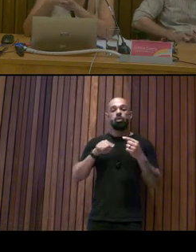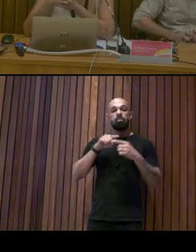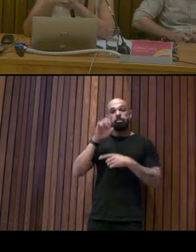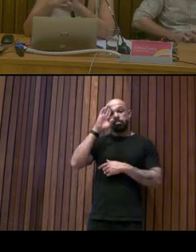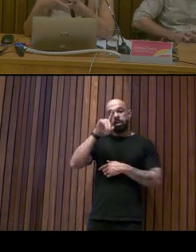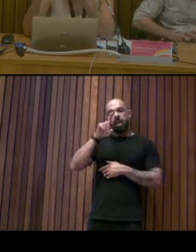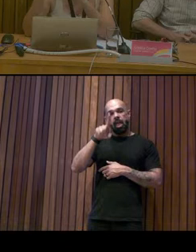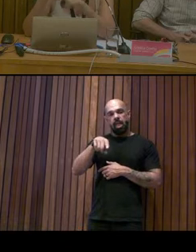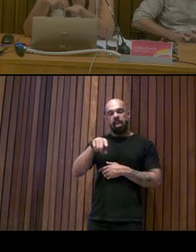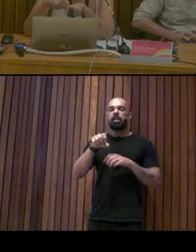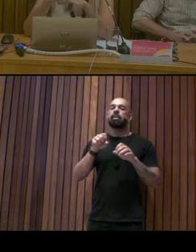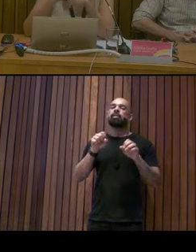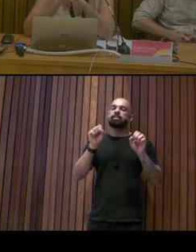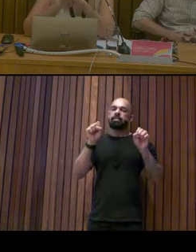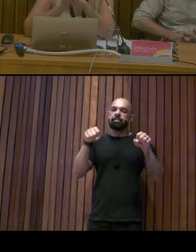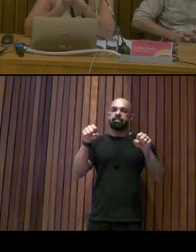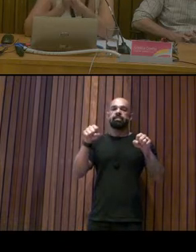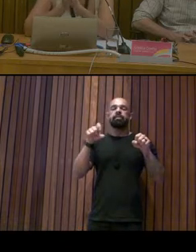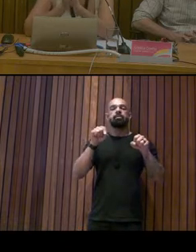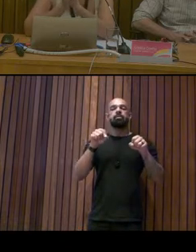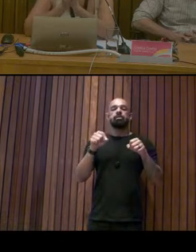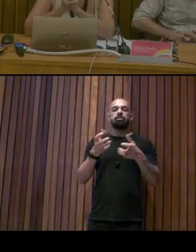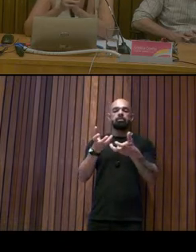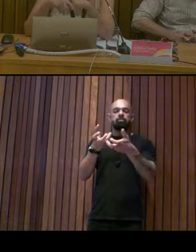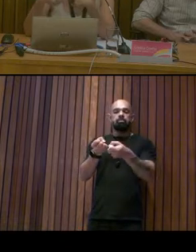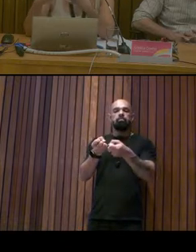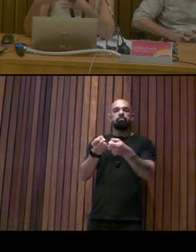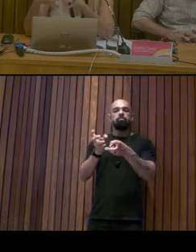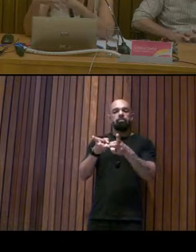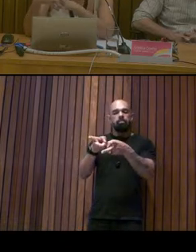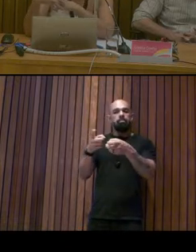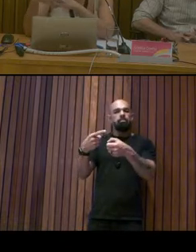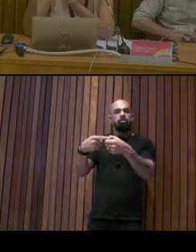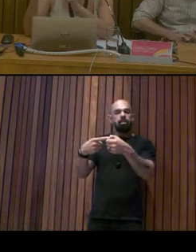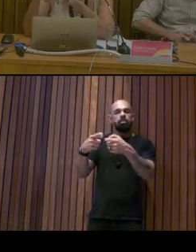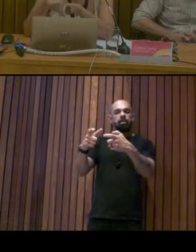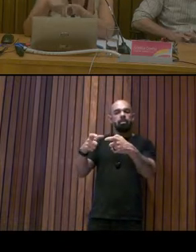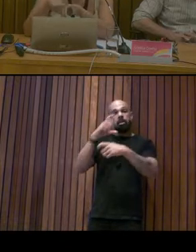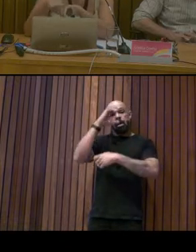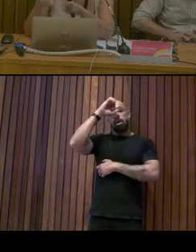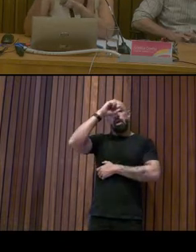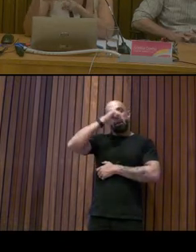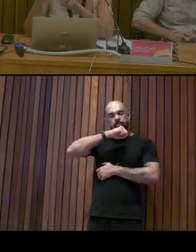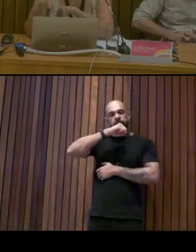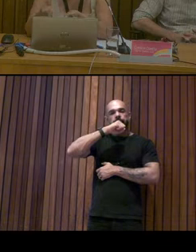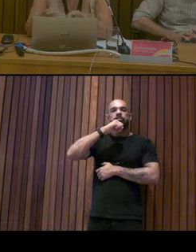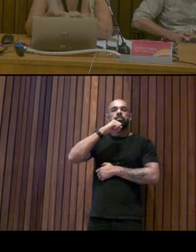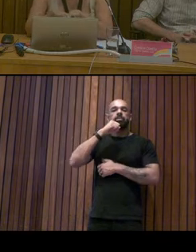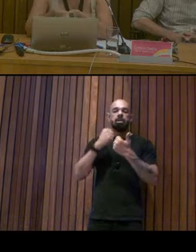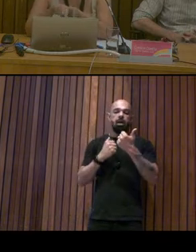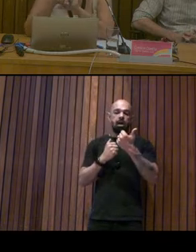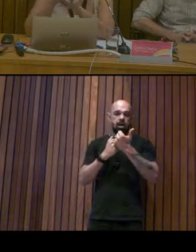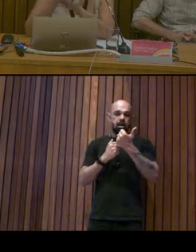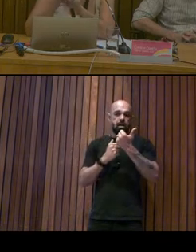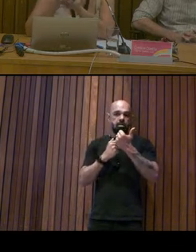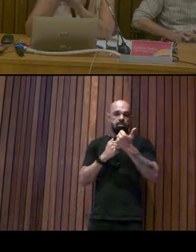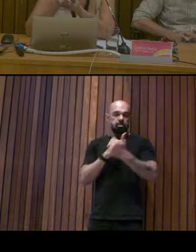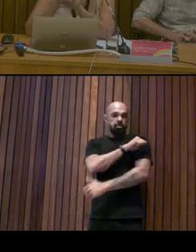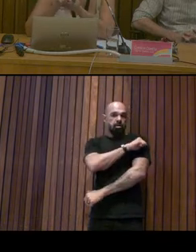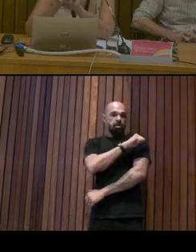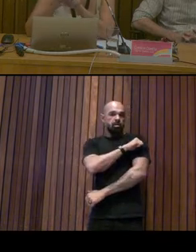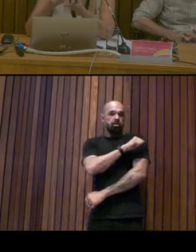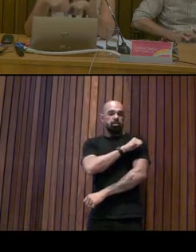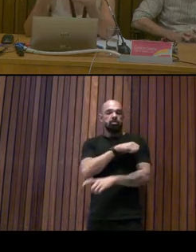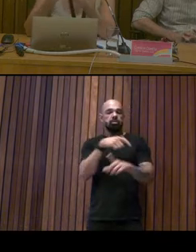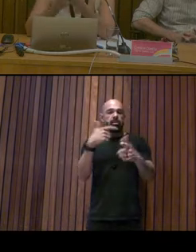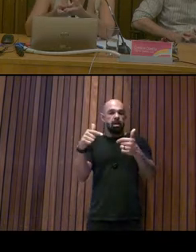era, sim, absorver essas pessoas, né, para que elas aprendessem, ao auxiliar o aluno na execução